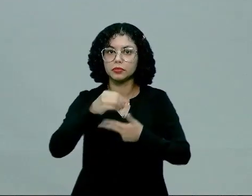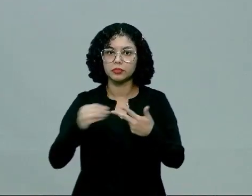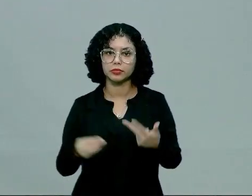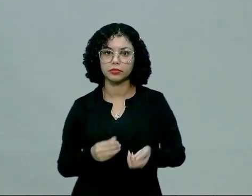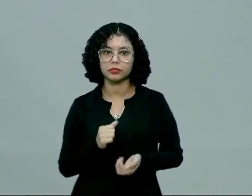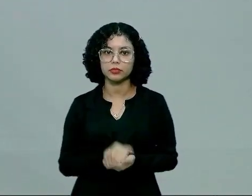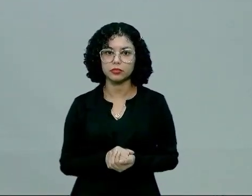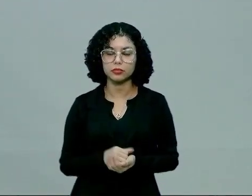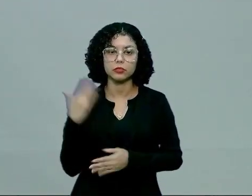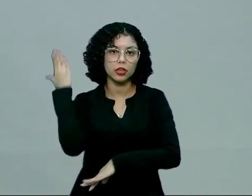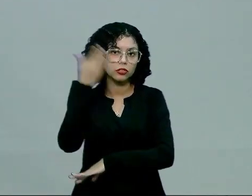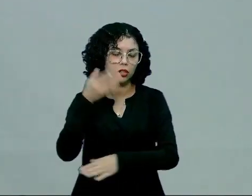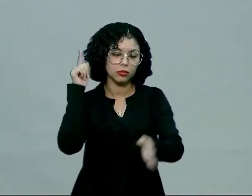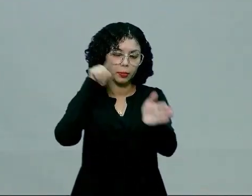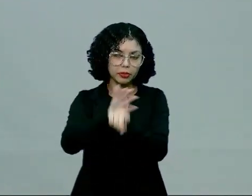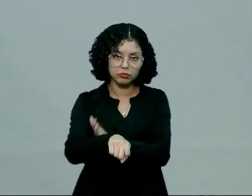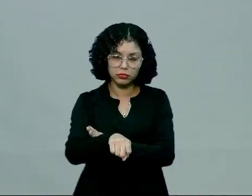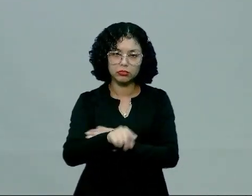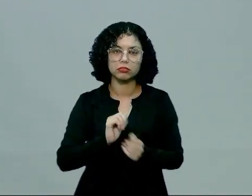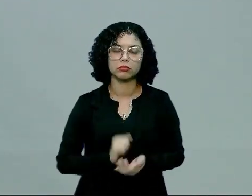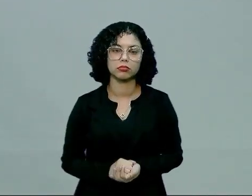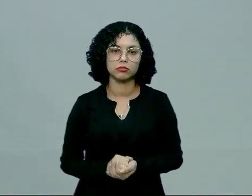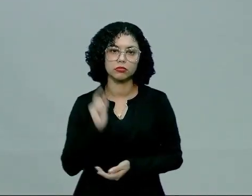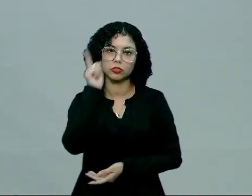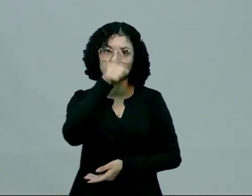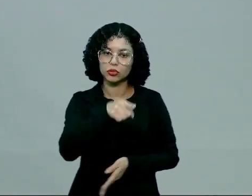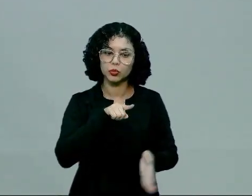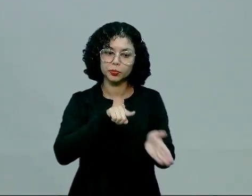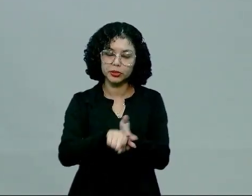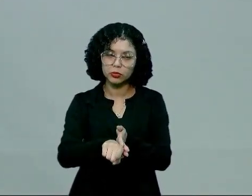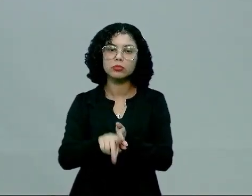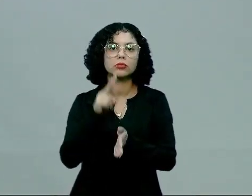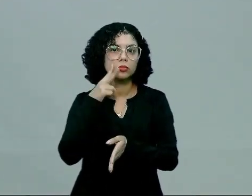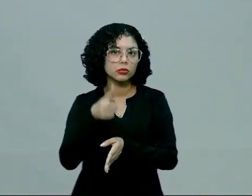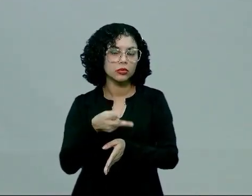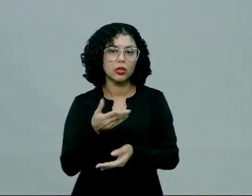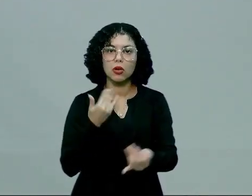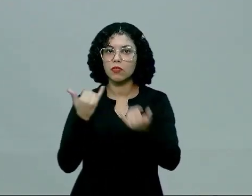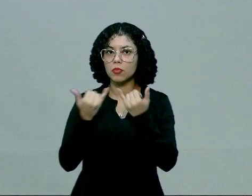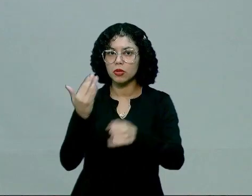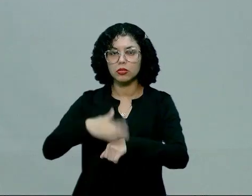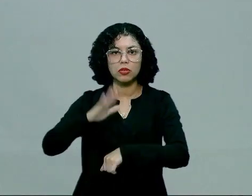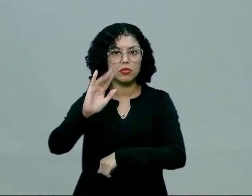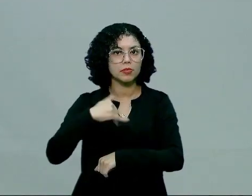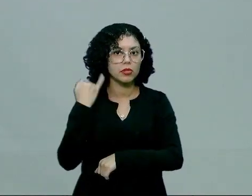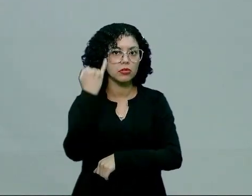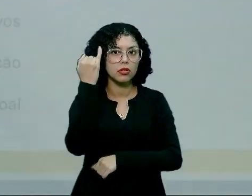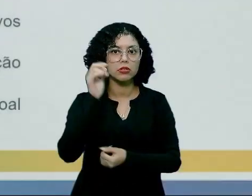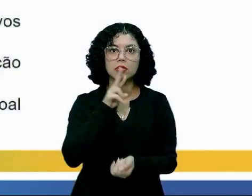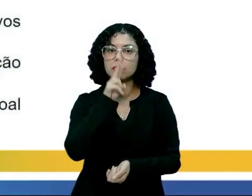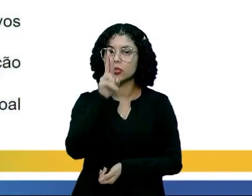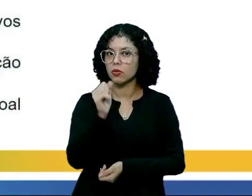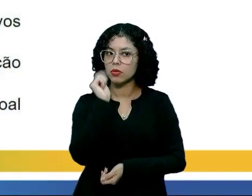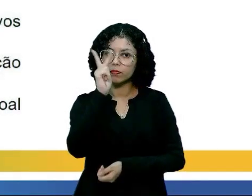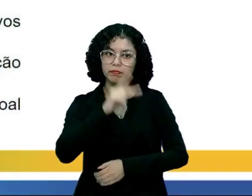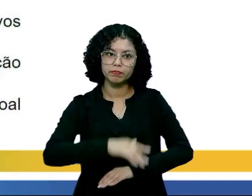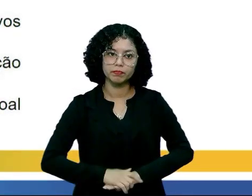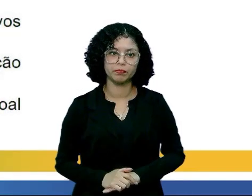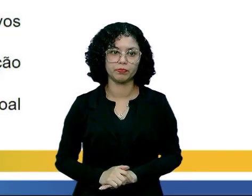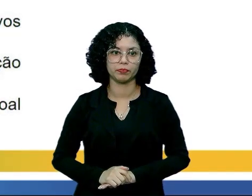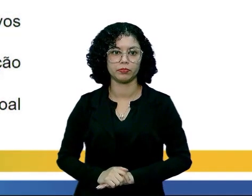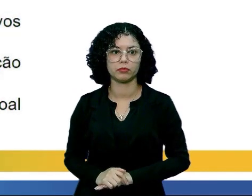Enem vai direto pro comando então aqui a gente vai direto pro comando vai identificar ali a informação principal e buscar respondê-la vamos lá